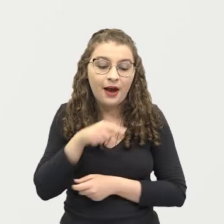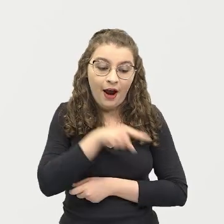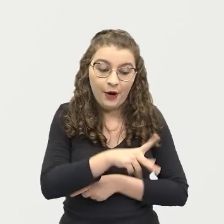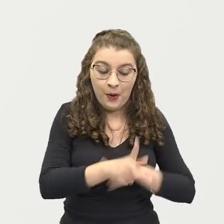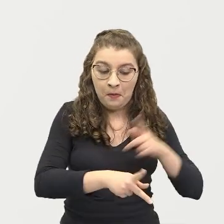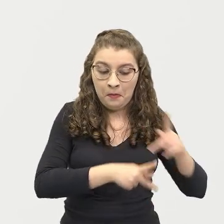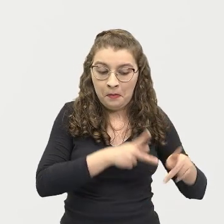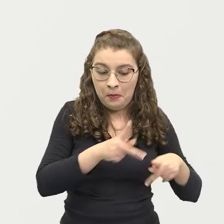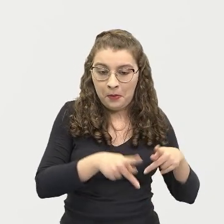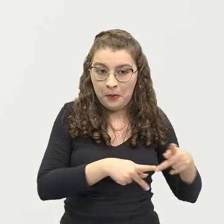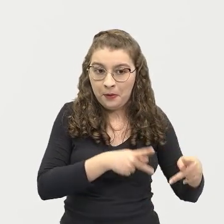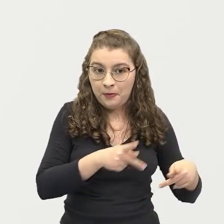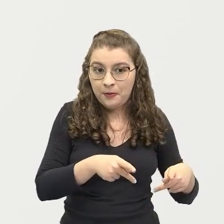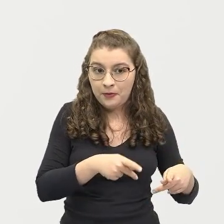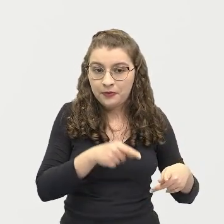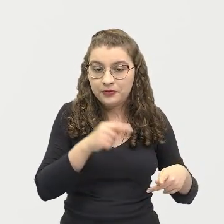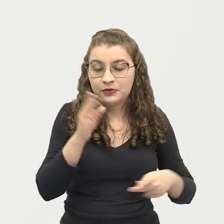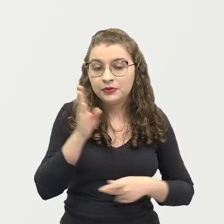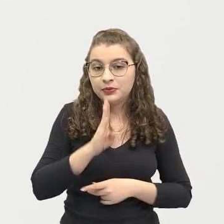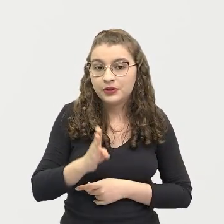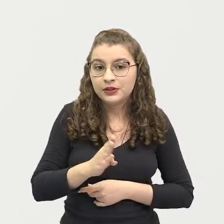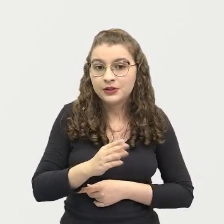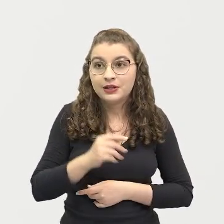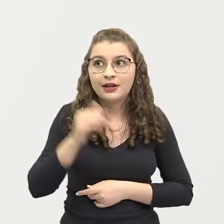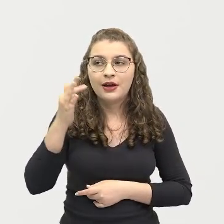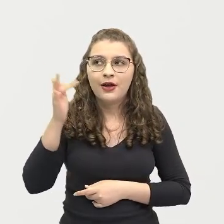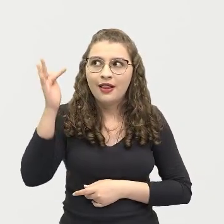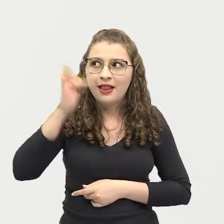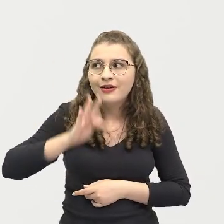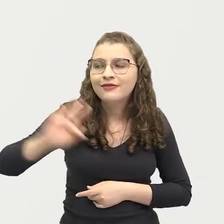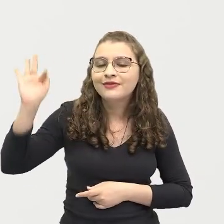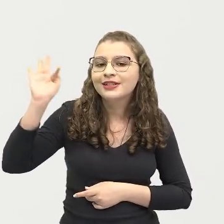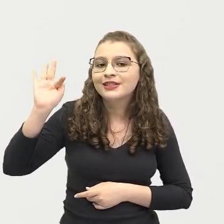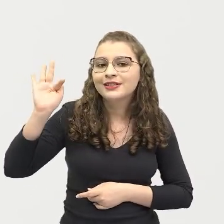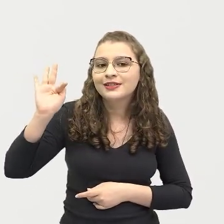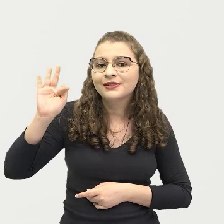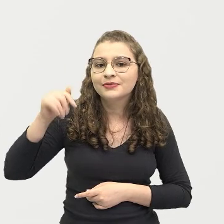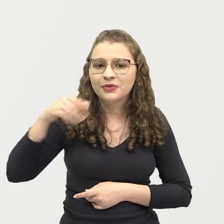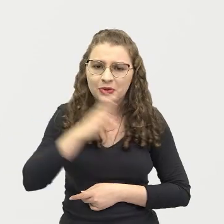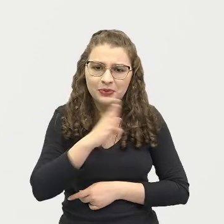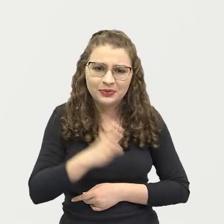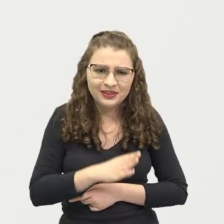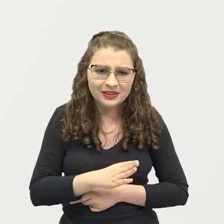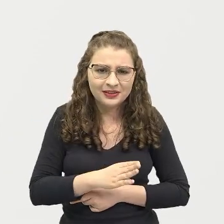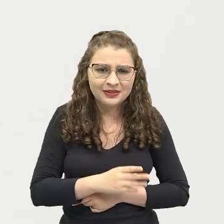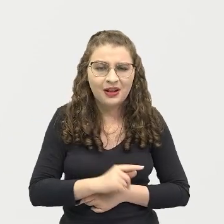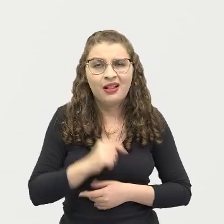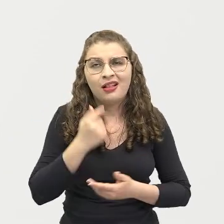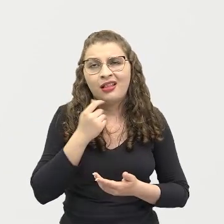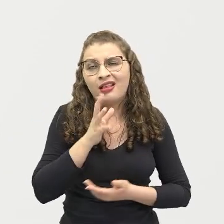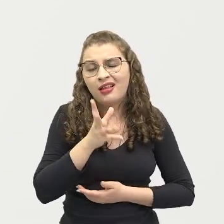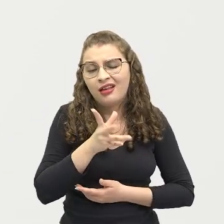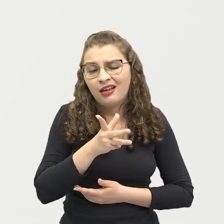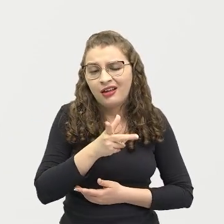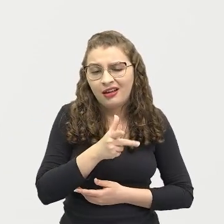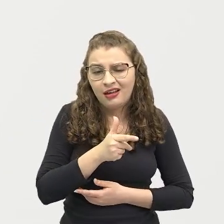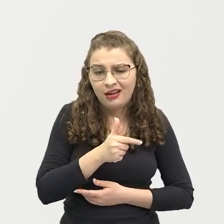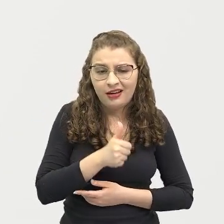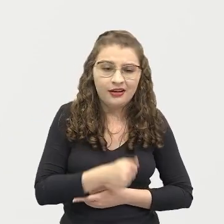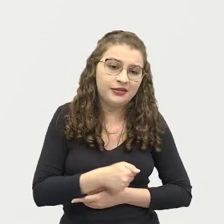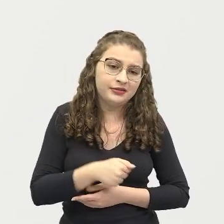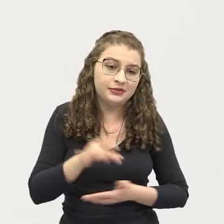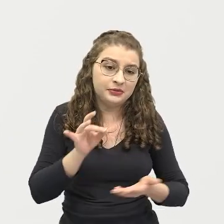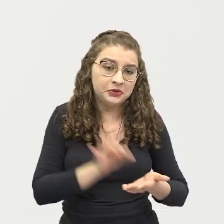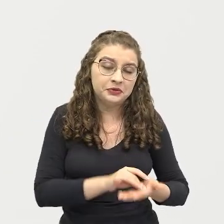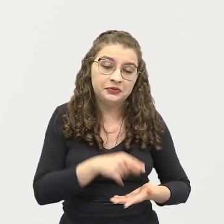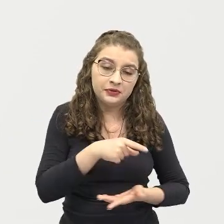dessas propostas no Brasil e na França. No Brasil, a aceitação da produção modernista demorou muito mais para se